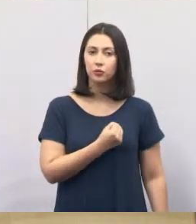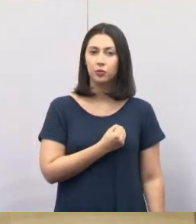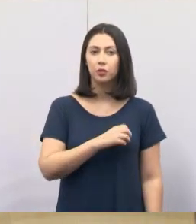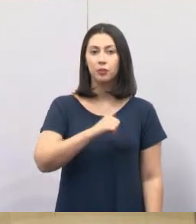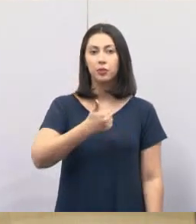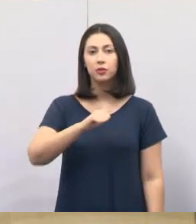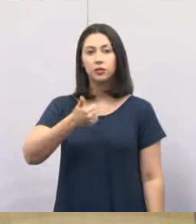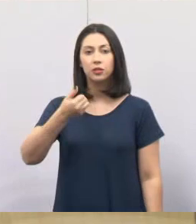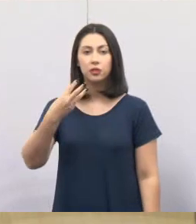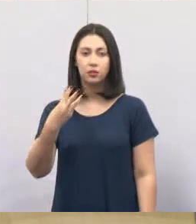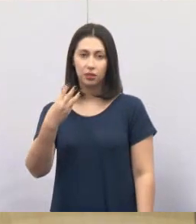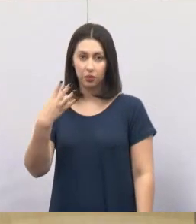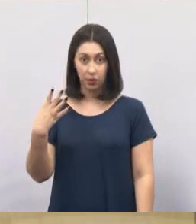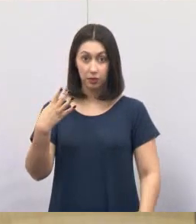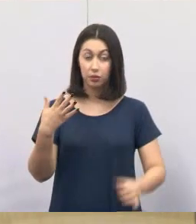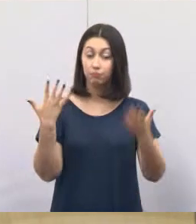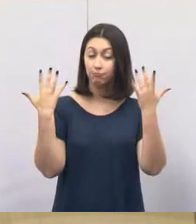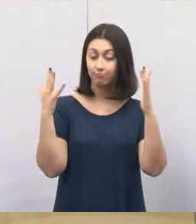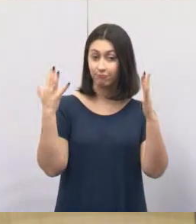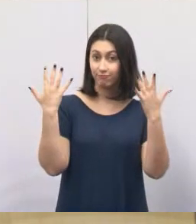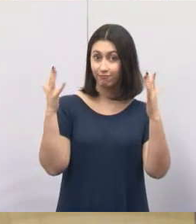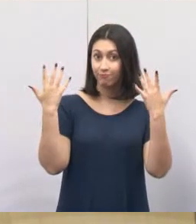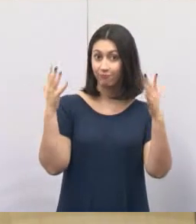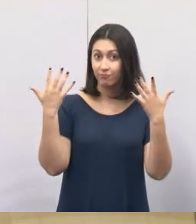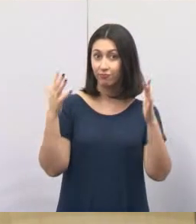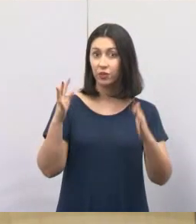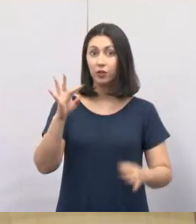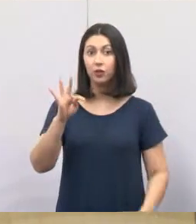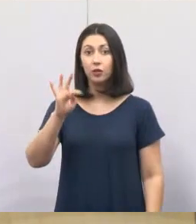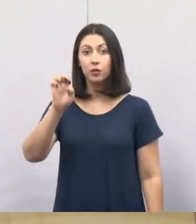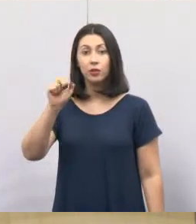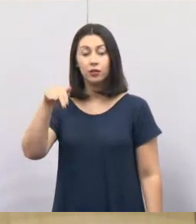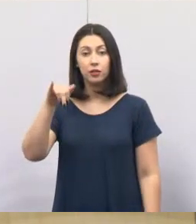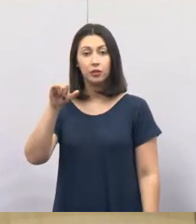Moção 1134, moção congratulatória ao Tênis Clube.